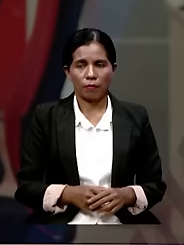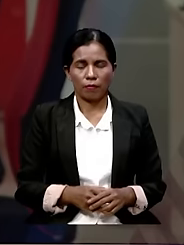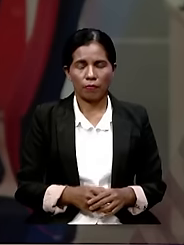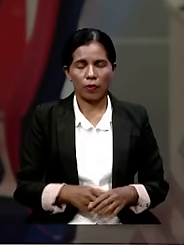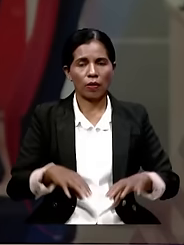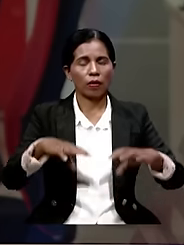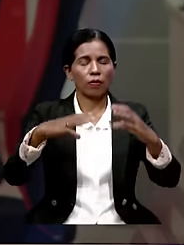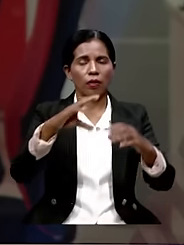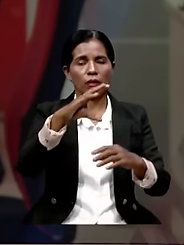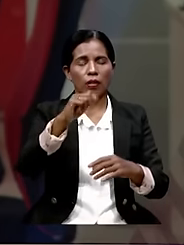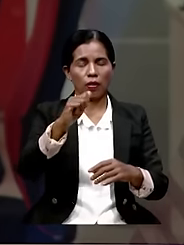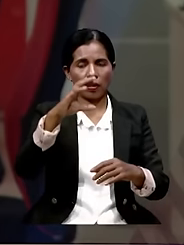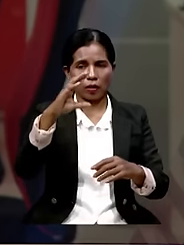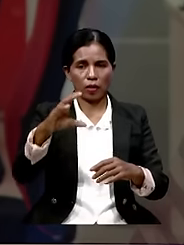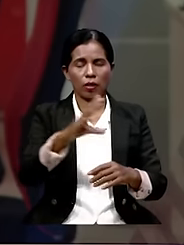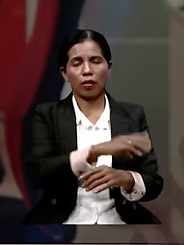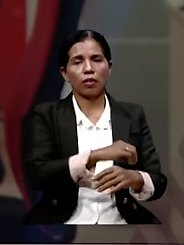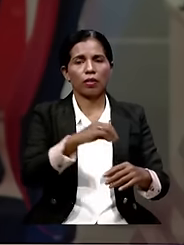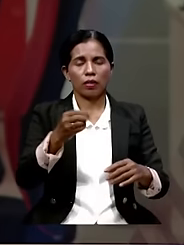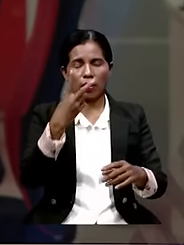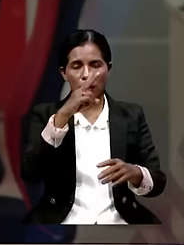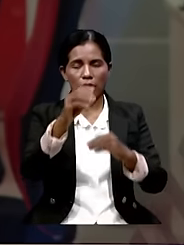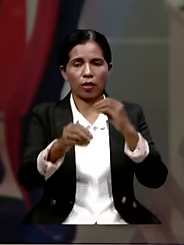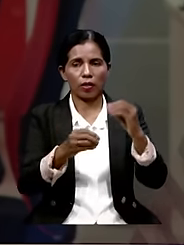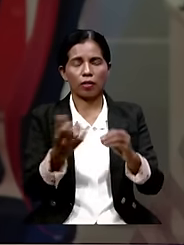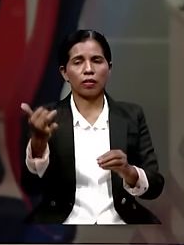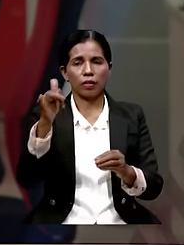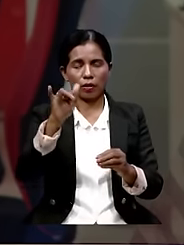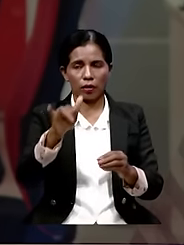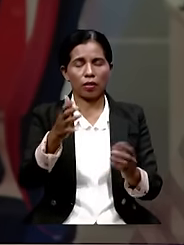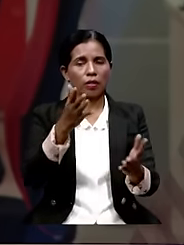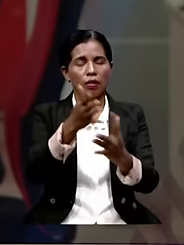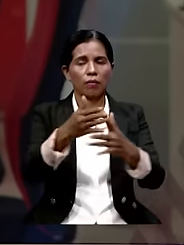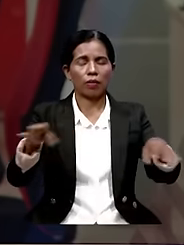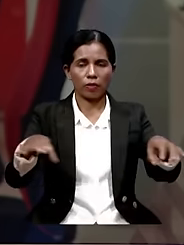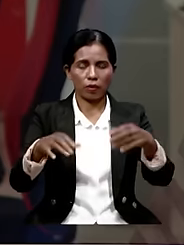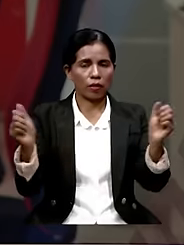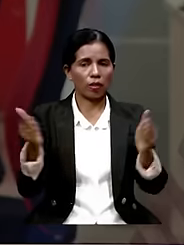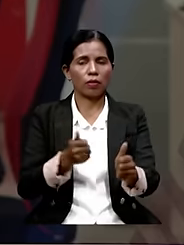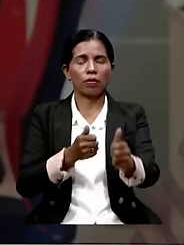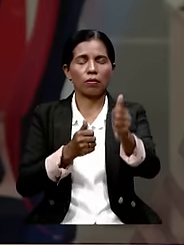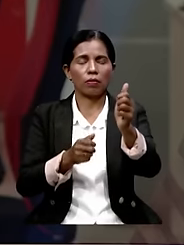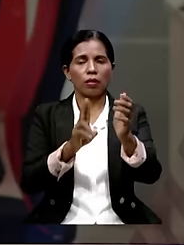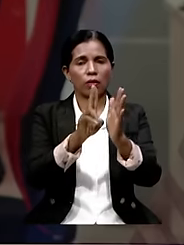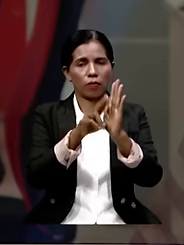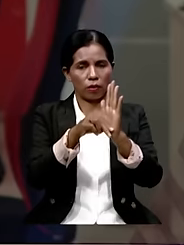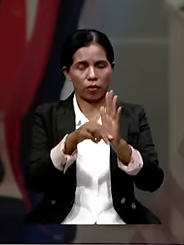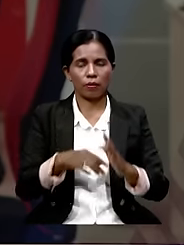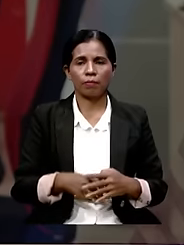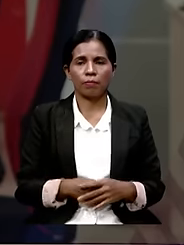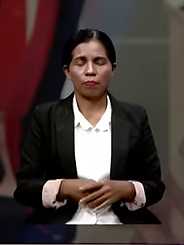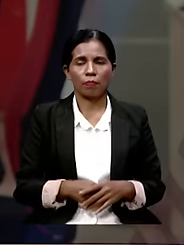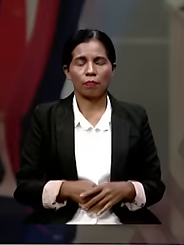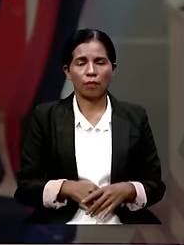Comisario Función Pública secoa salario funcionario Sira nebe tama servicio la tuir horas.